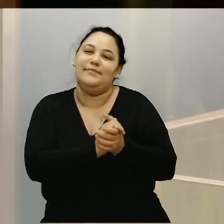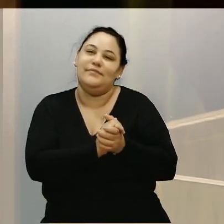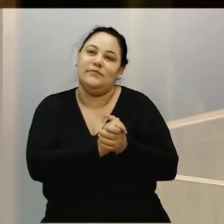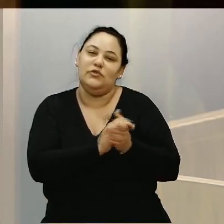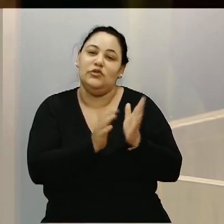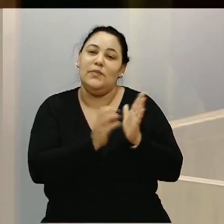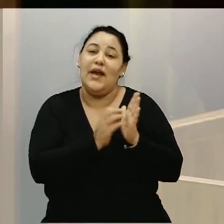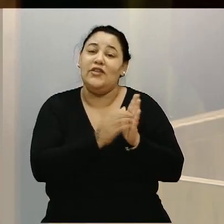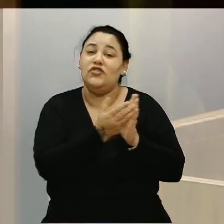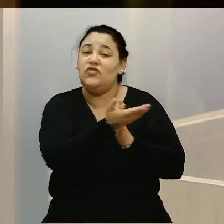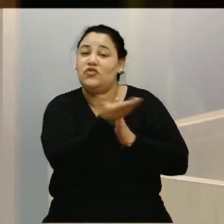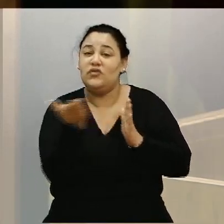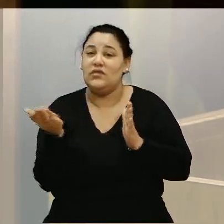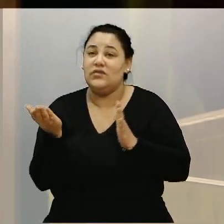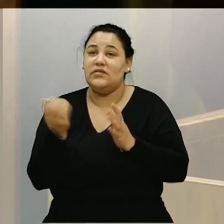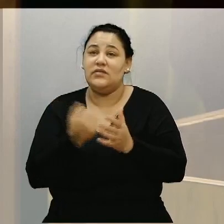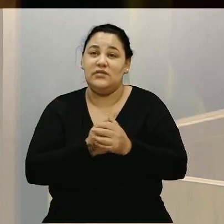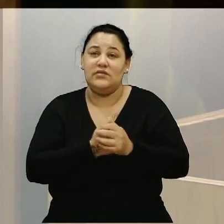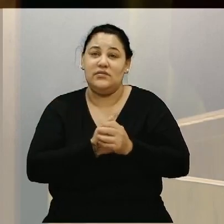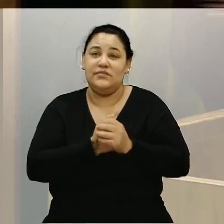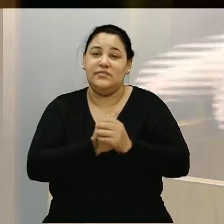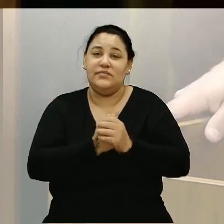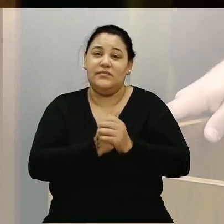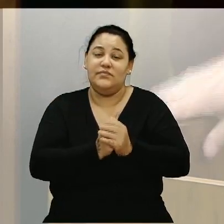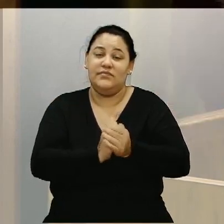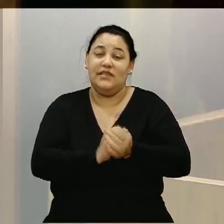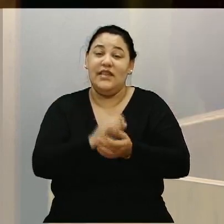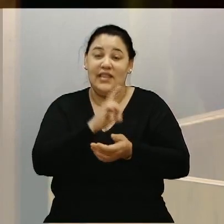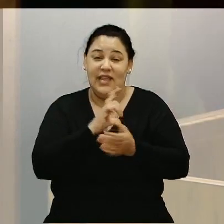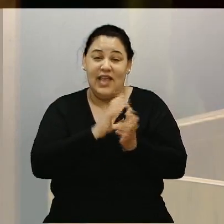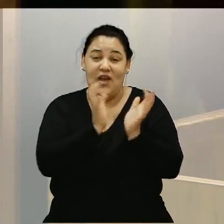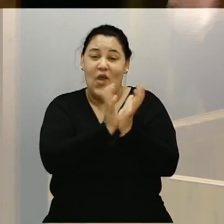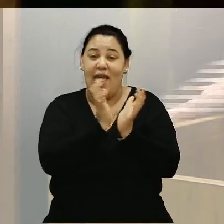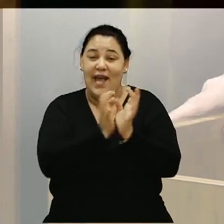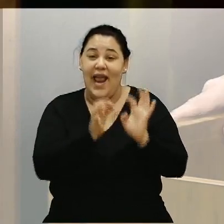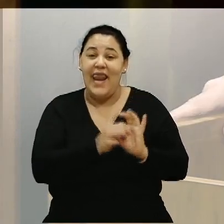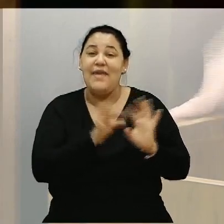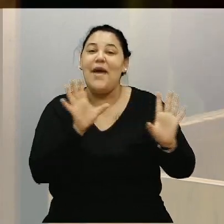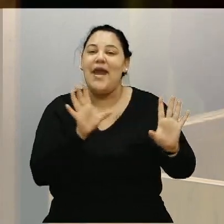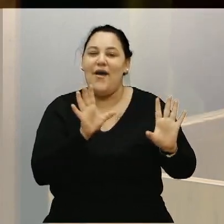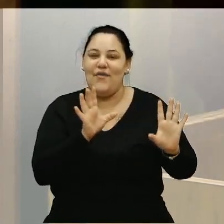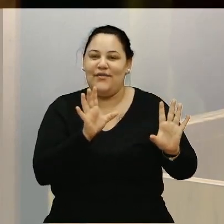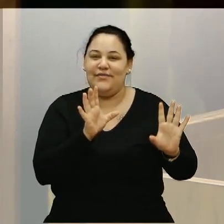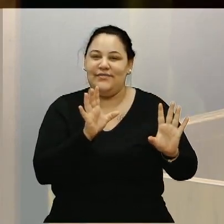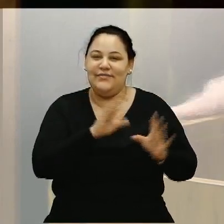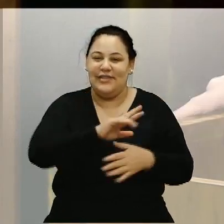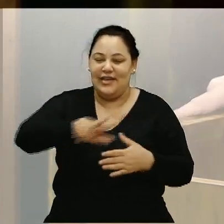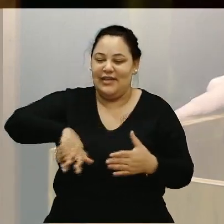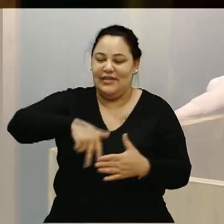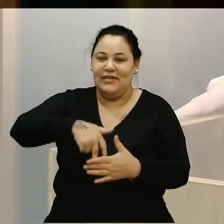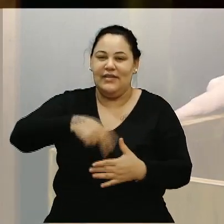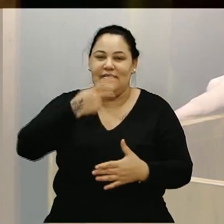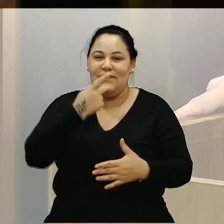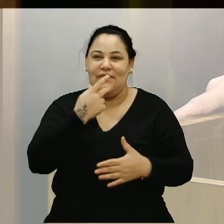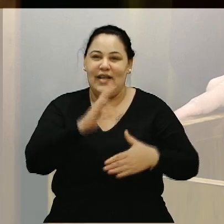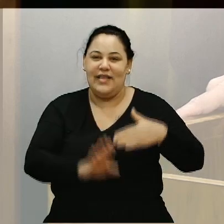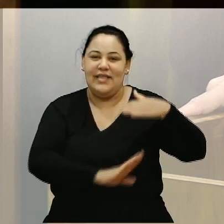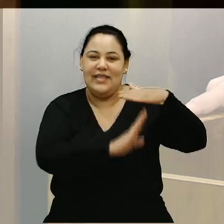vocês? Tem colega liberal que vem aqui defender teto de